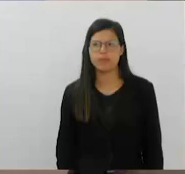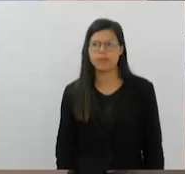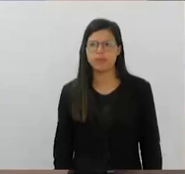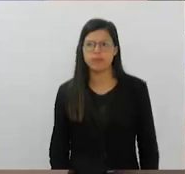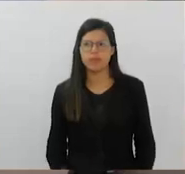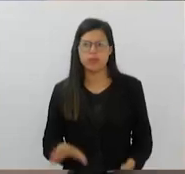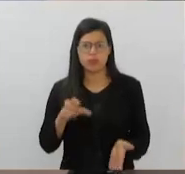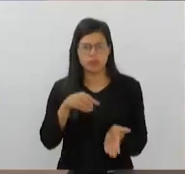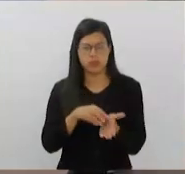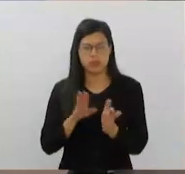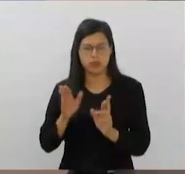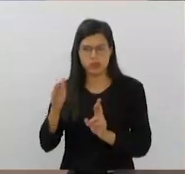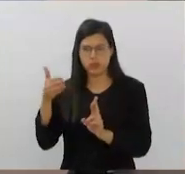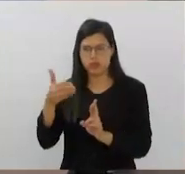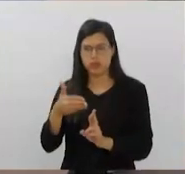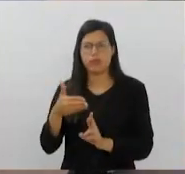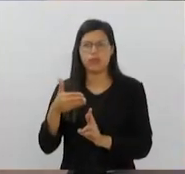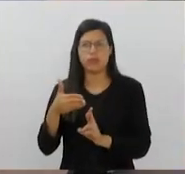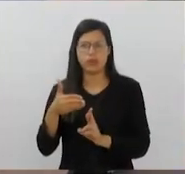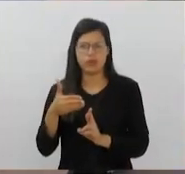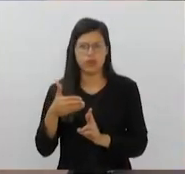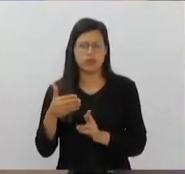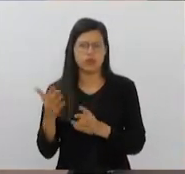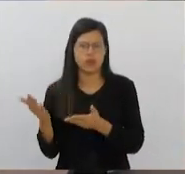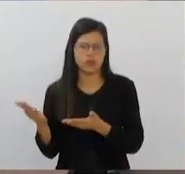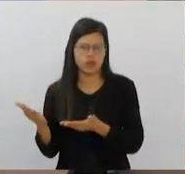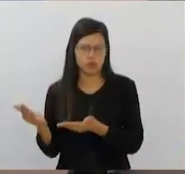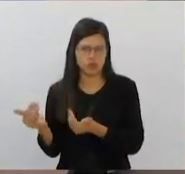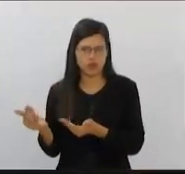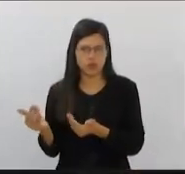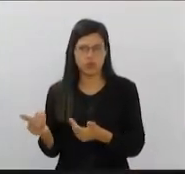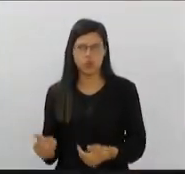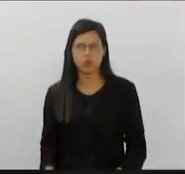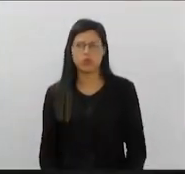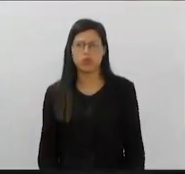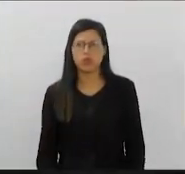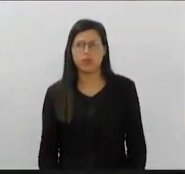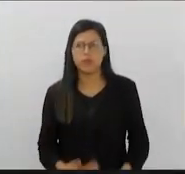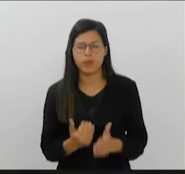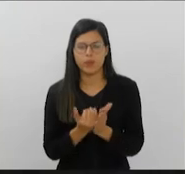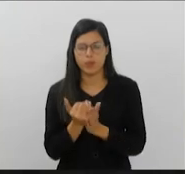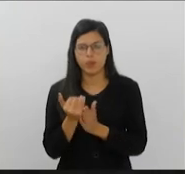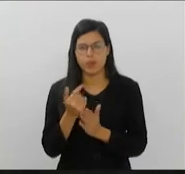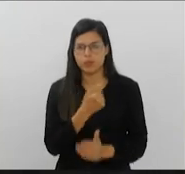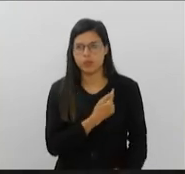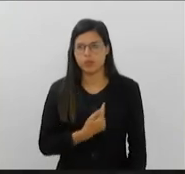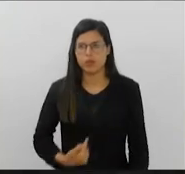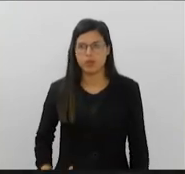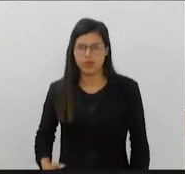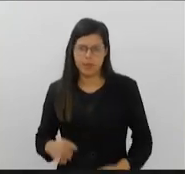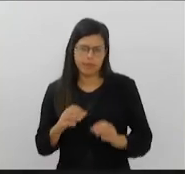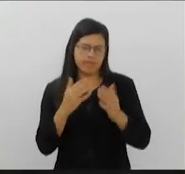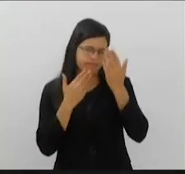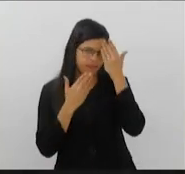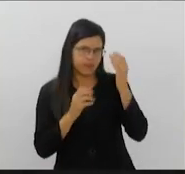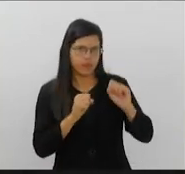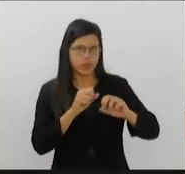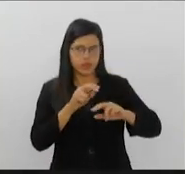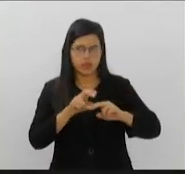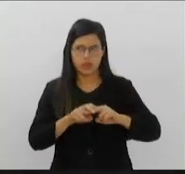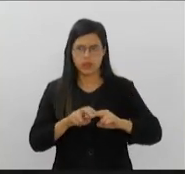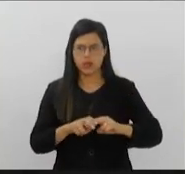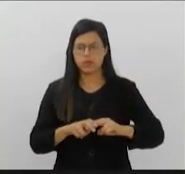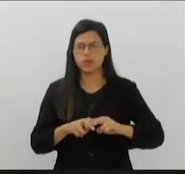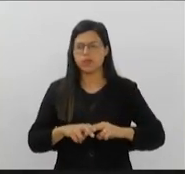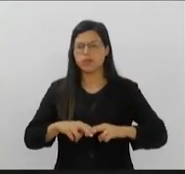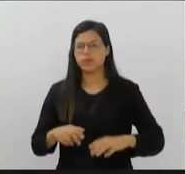de referência da juventude, Barão, que no início do governo a gente tinha, obrigado, vocês podem se assentar, a gente estava